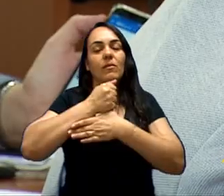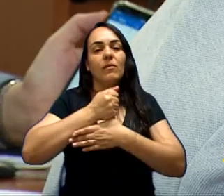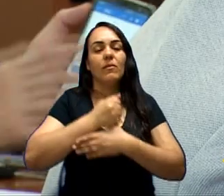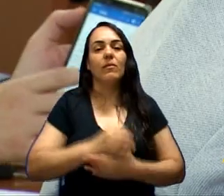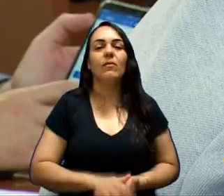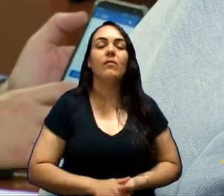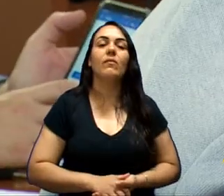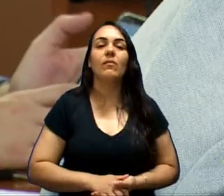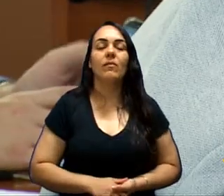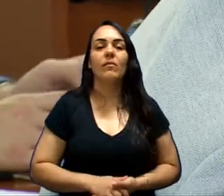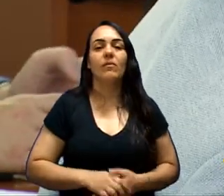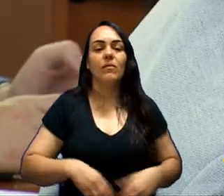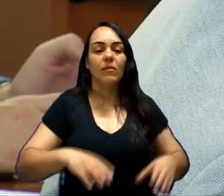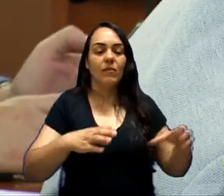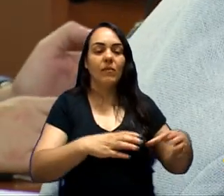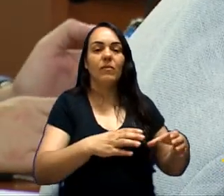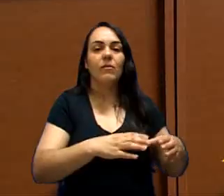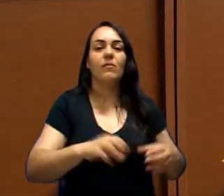Santa Rosália.